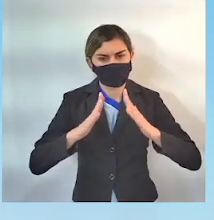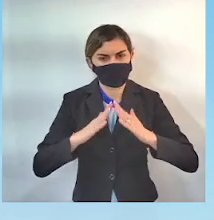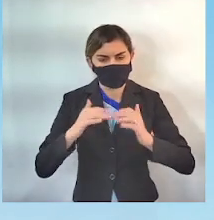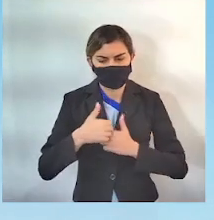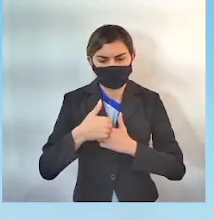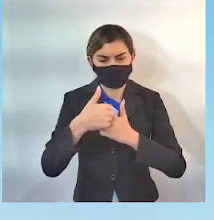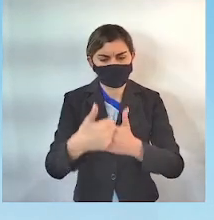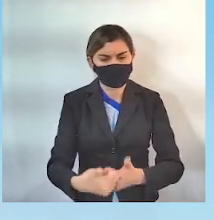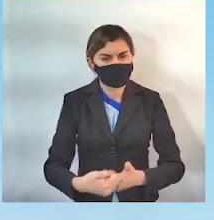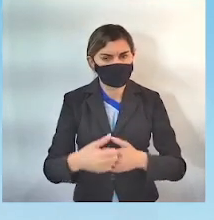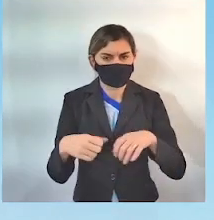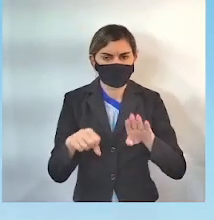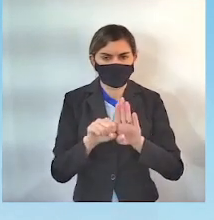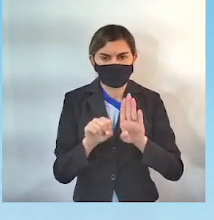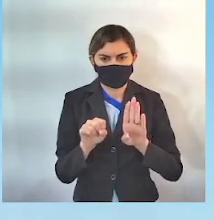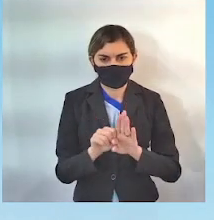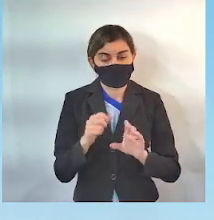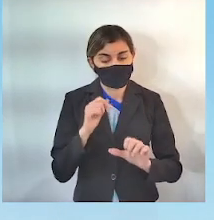ali a função de